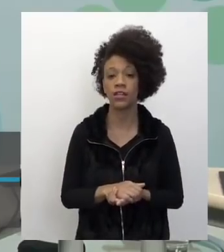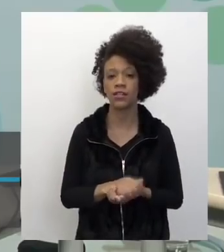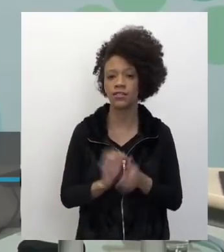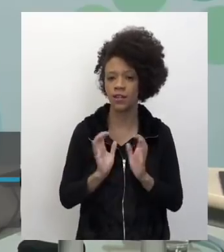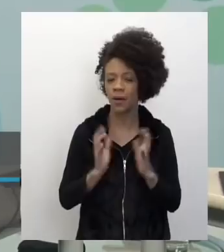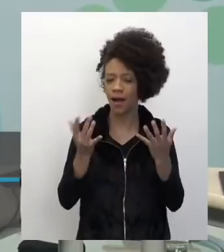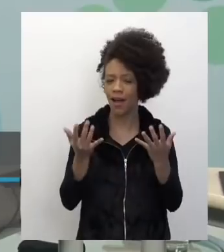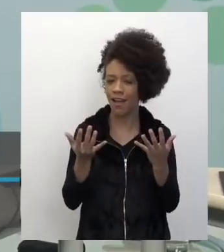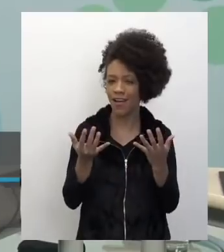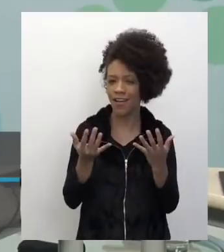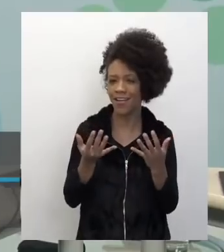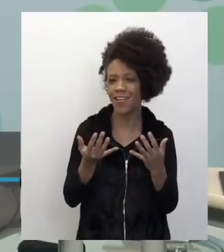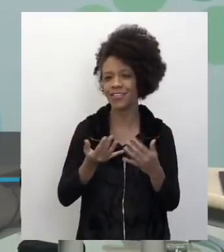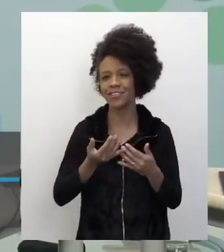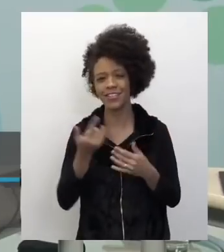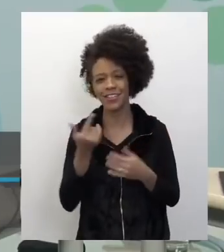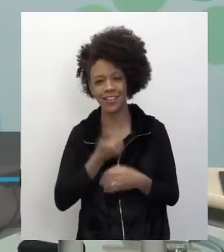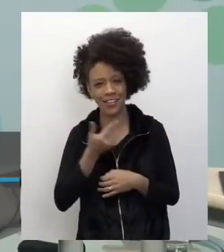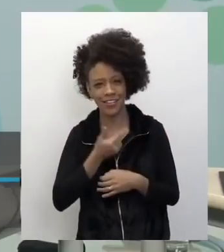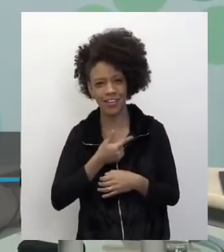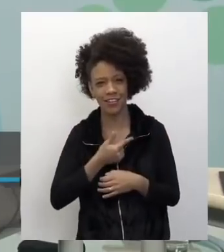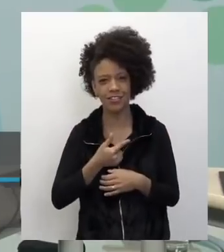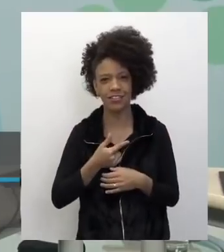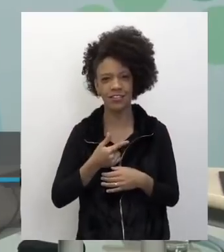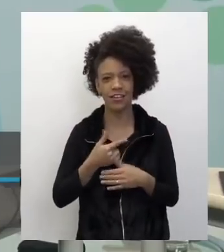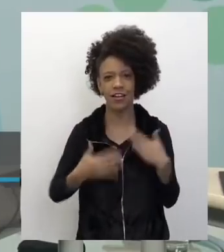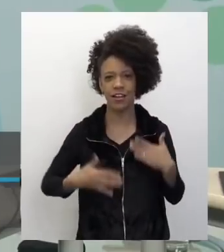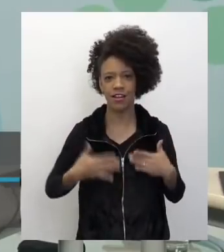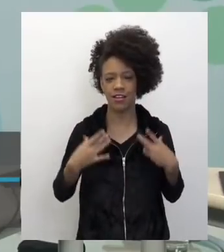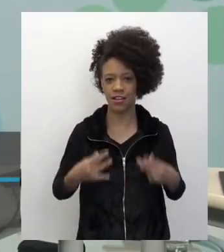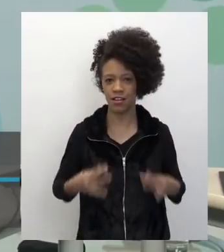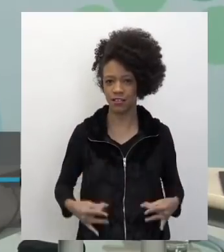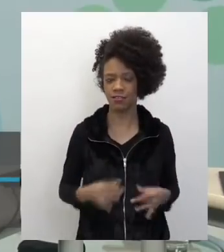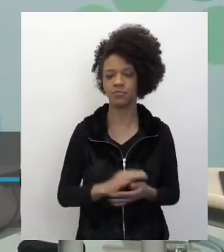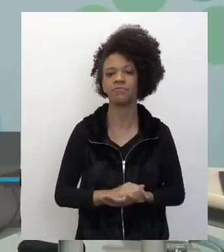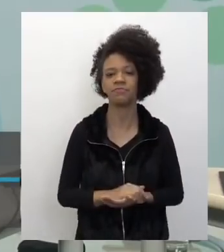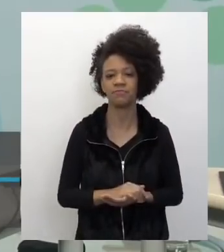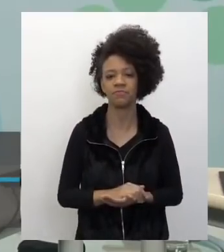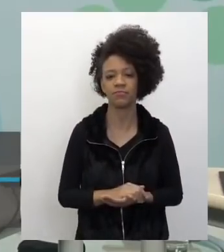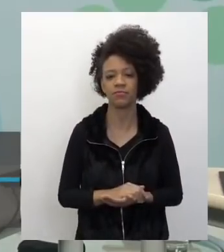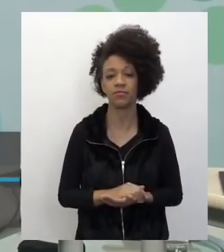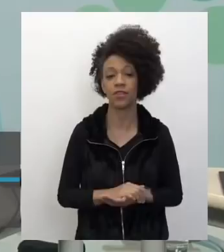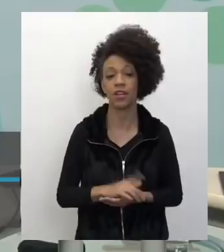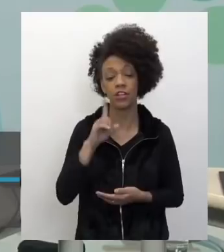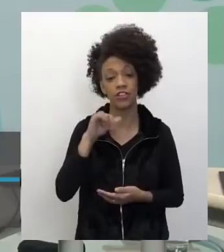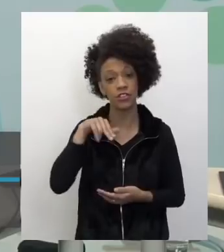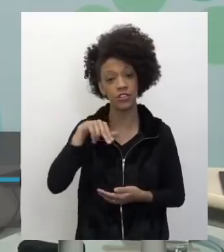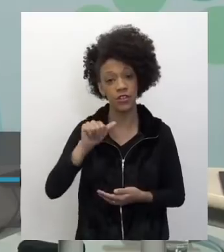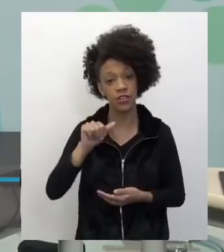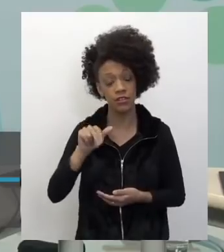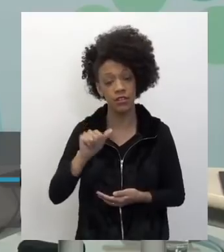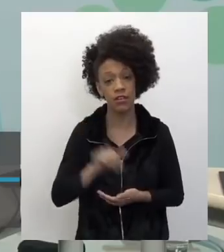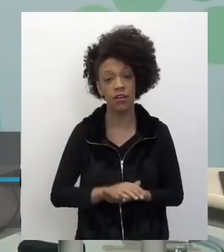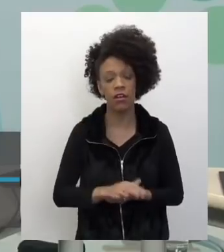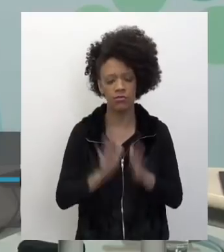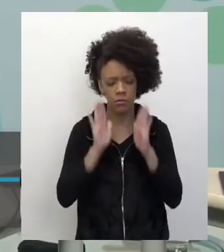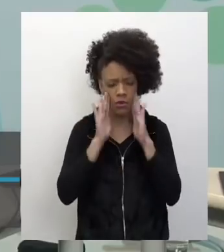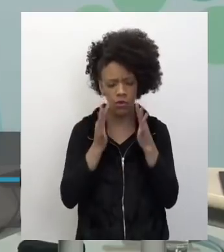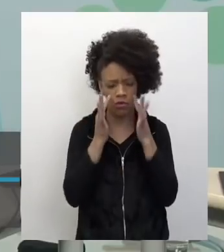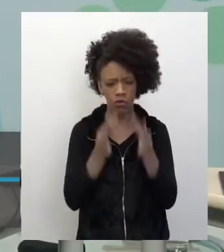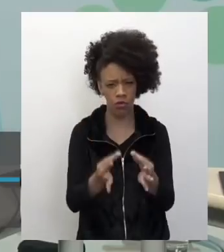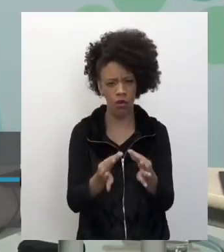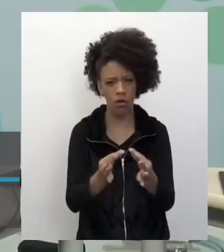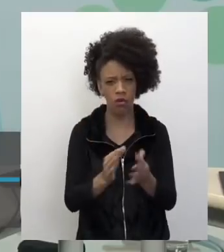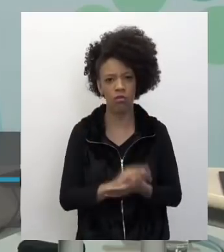as roupas, os figurinos que eles utilizam, né, no palco ali. A Diana fala sobre a concentração,